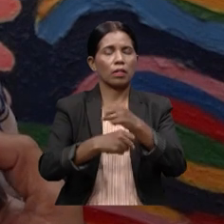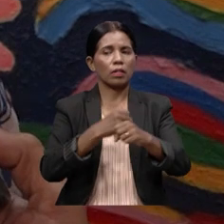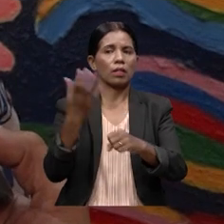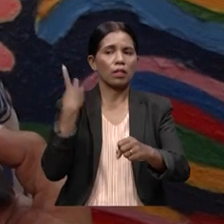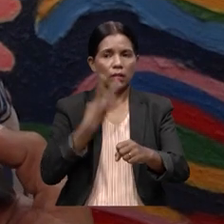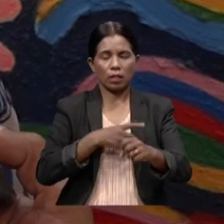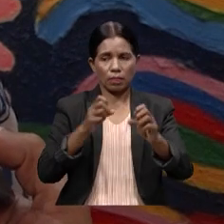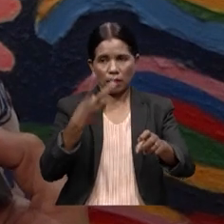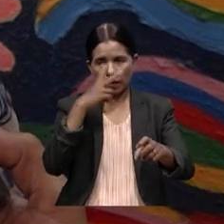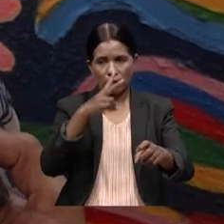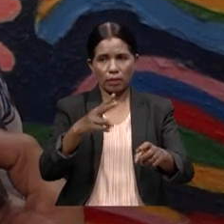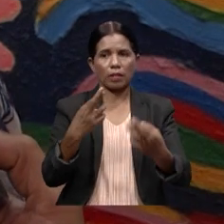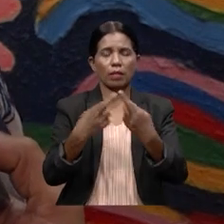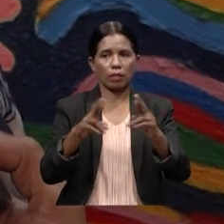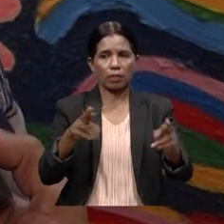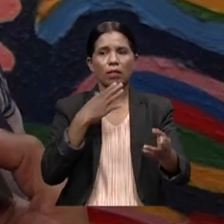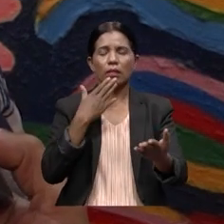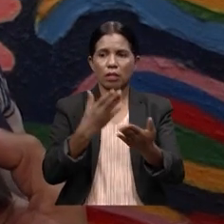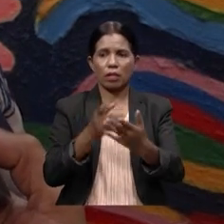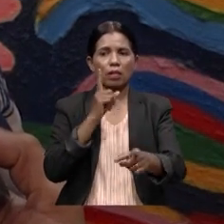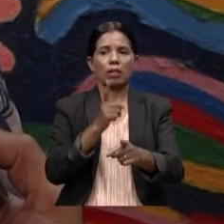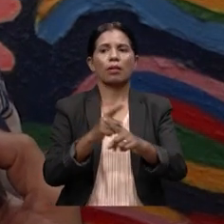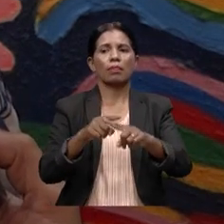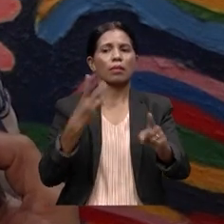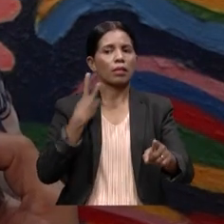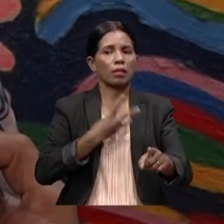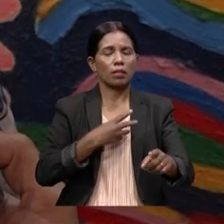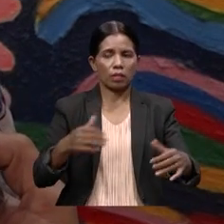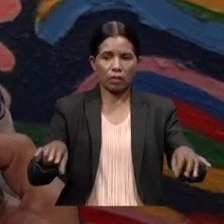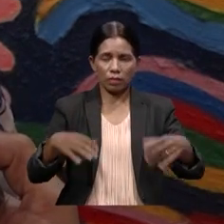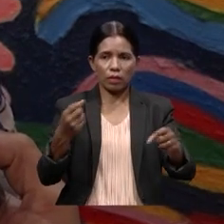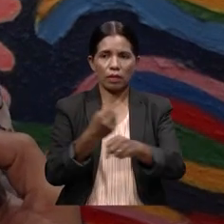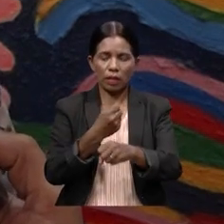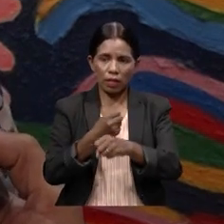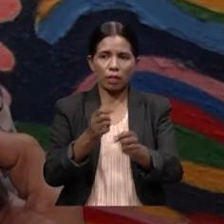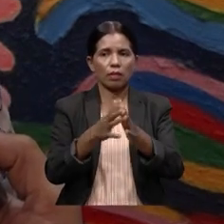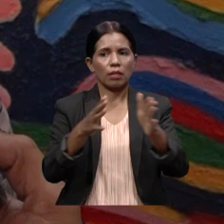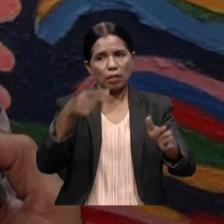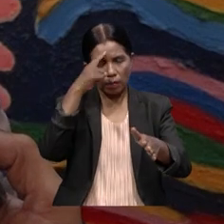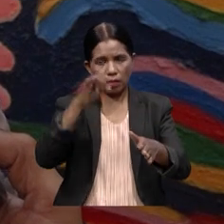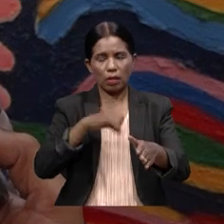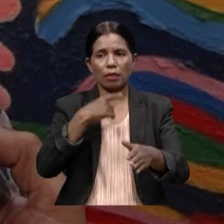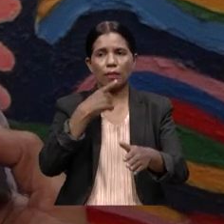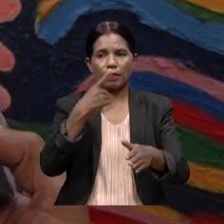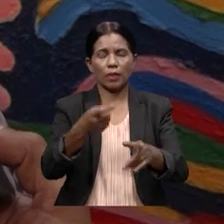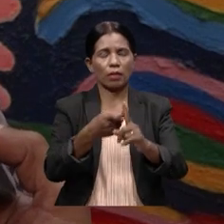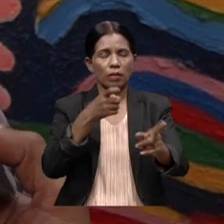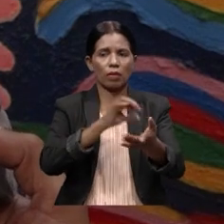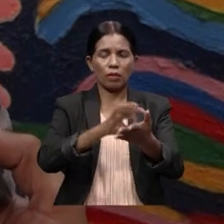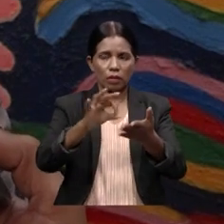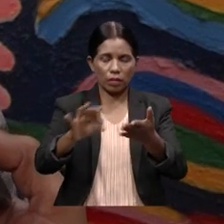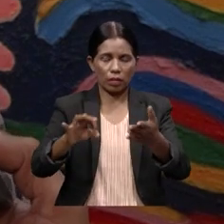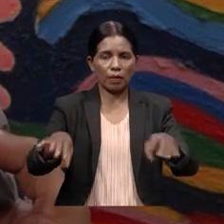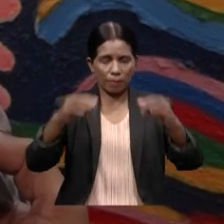a regata, resultado do dia que te pebes, e mais bem, tem que ralar esforço, uma caixa lutar, também é uma caudinha que está ali, a formação dos